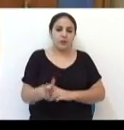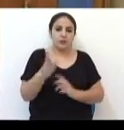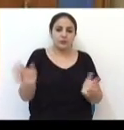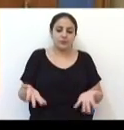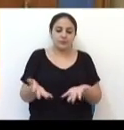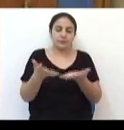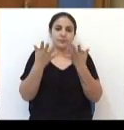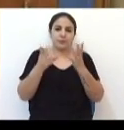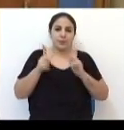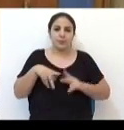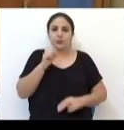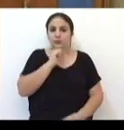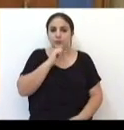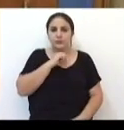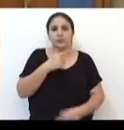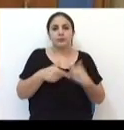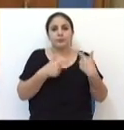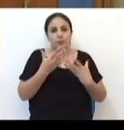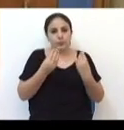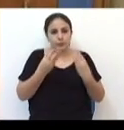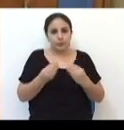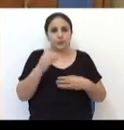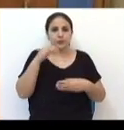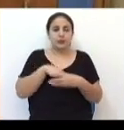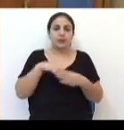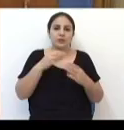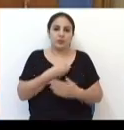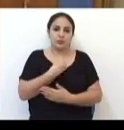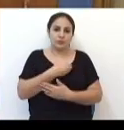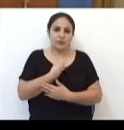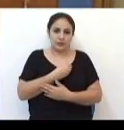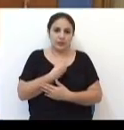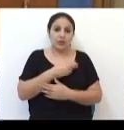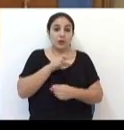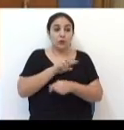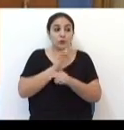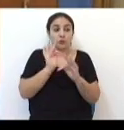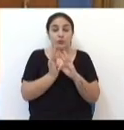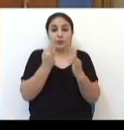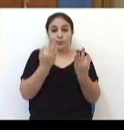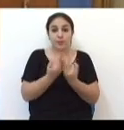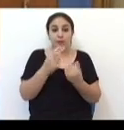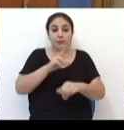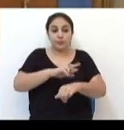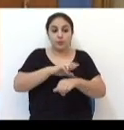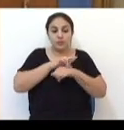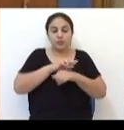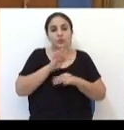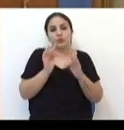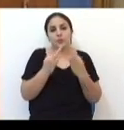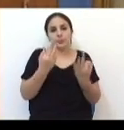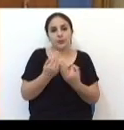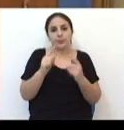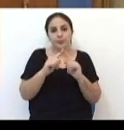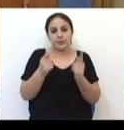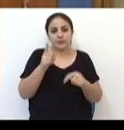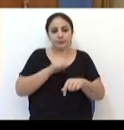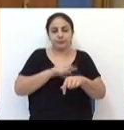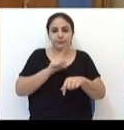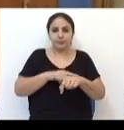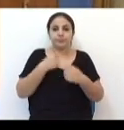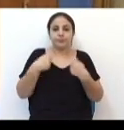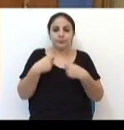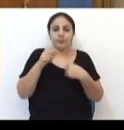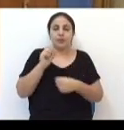é valorizar o idoso, aquele que trabalhou muito na sua vida, que cuidou da sua família, que defendeu a sua família, mas que